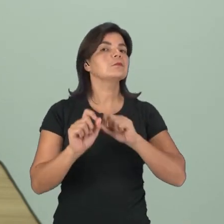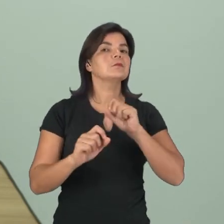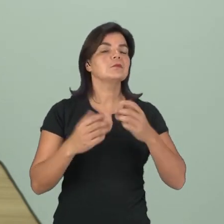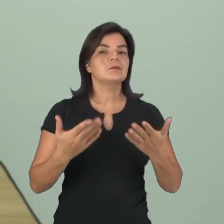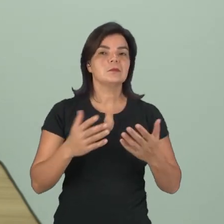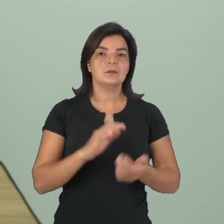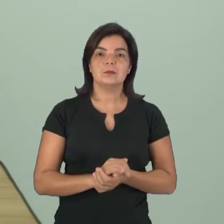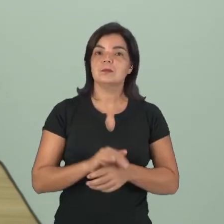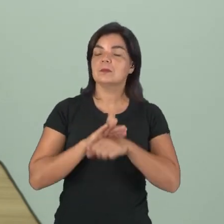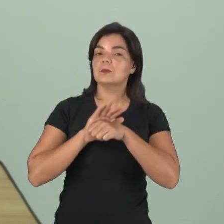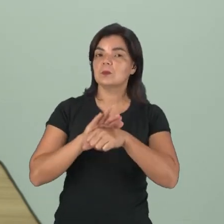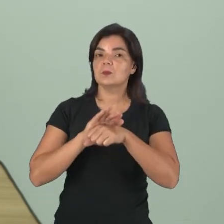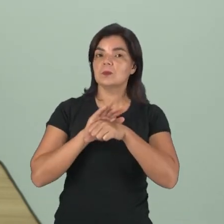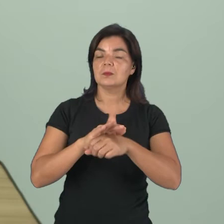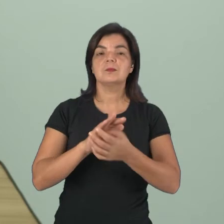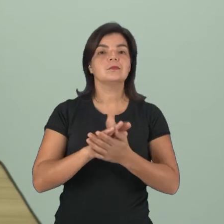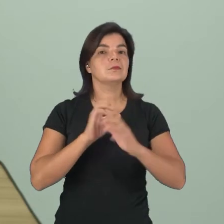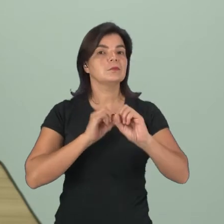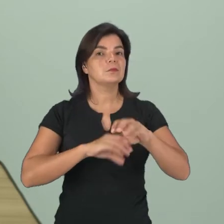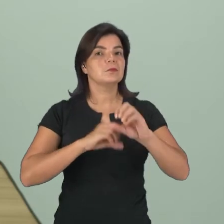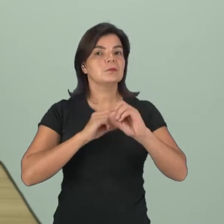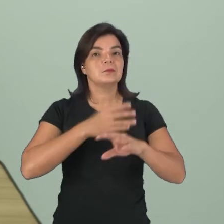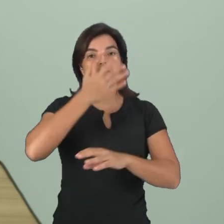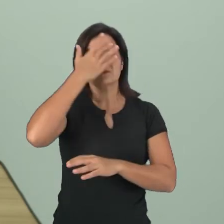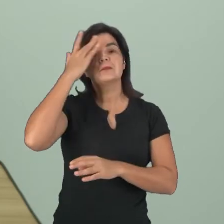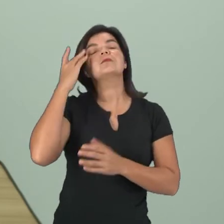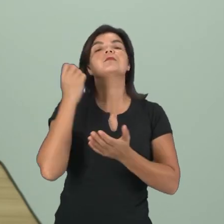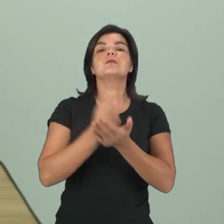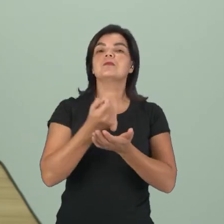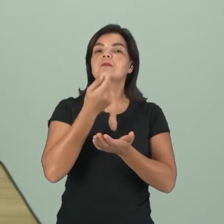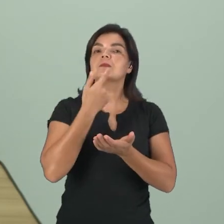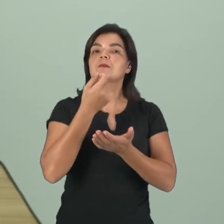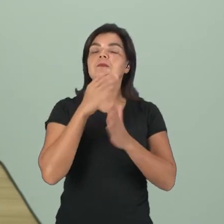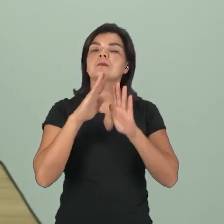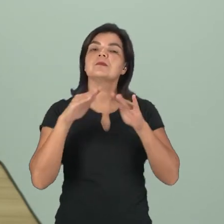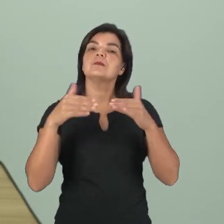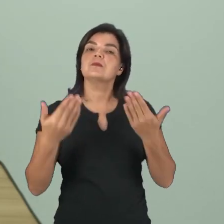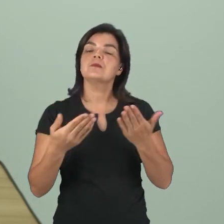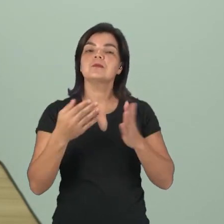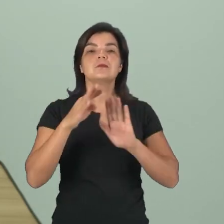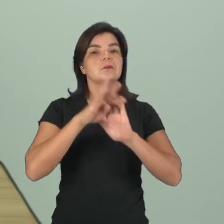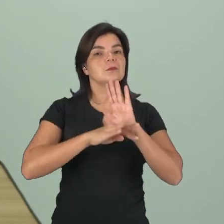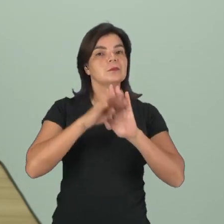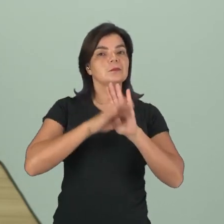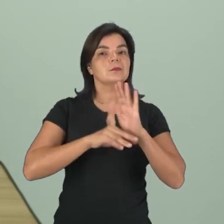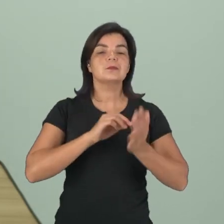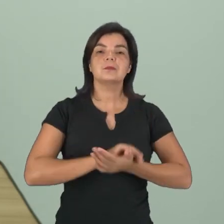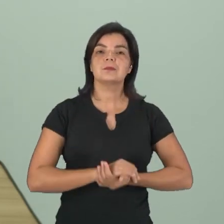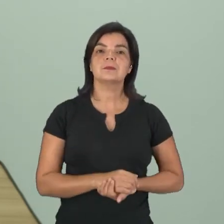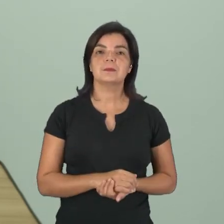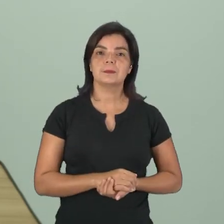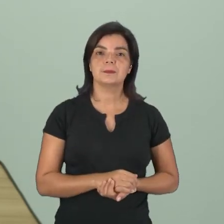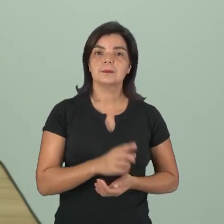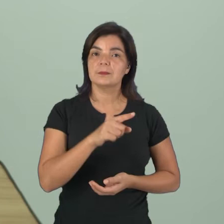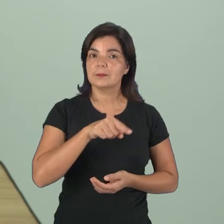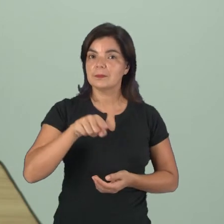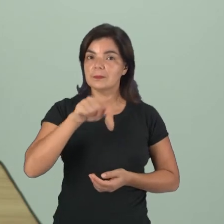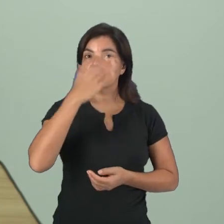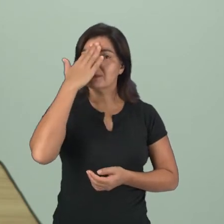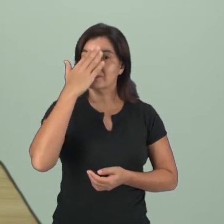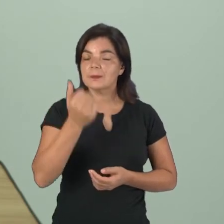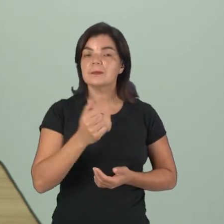de ajudar, de ensinar as pessoas que tomam remédio. Qual é este tipo de texto? Alguém já